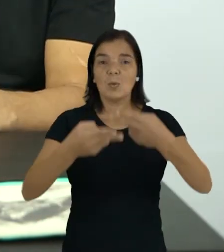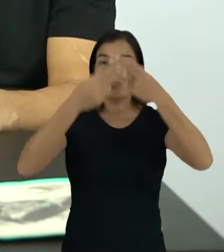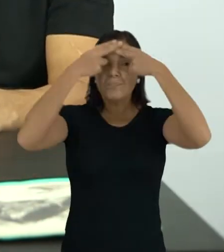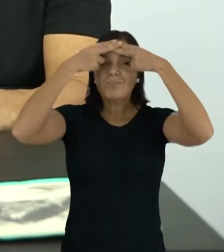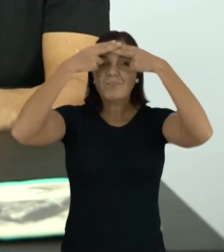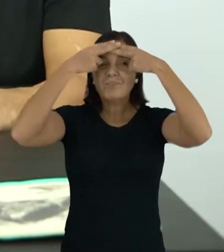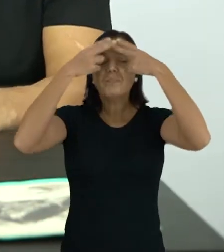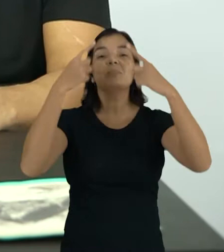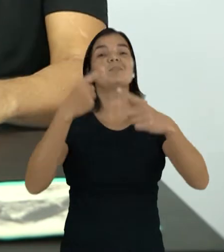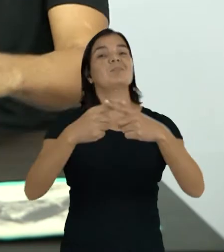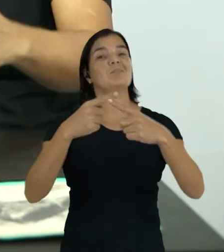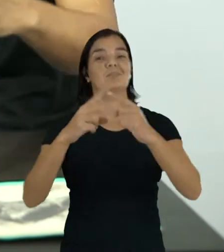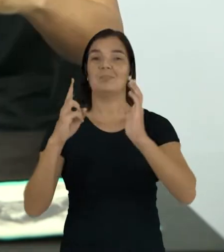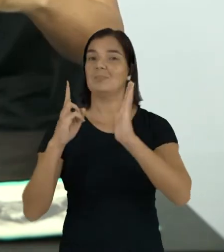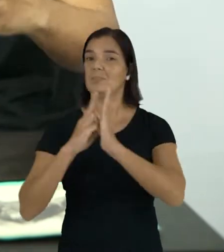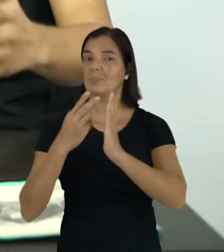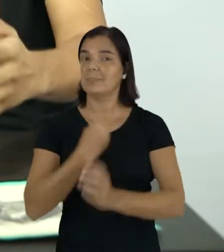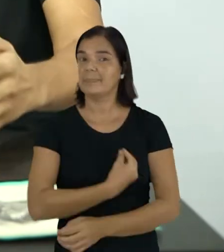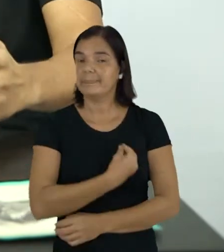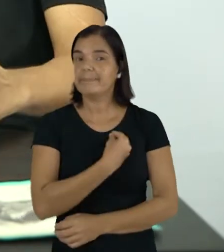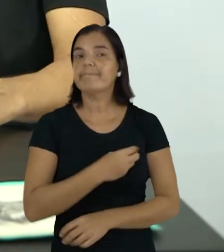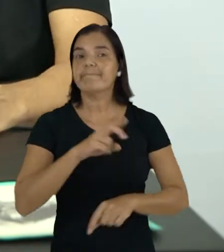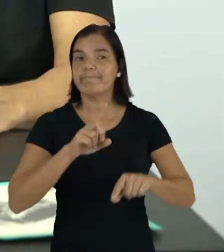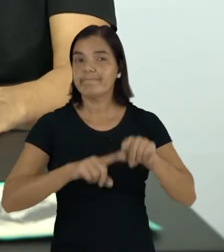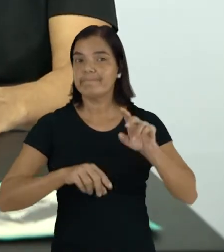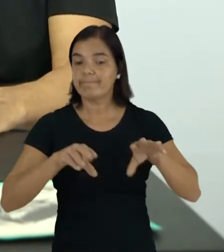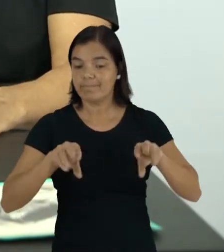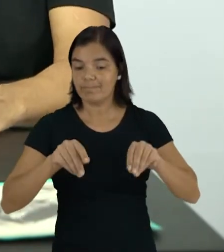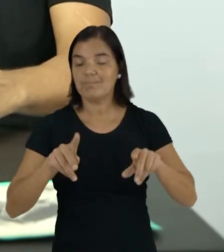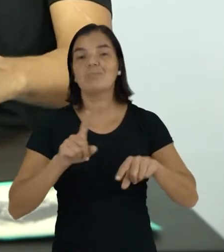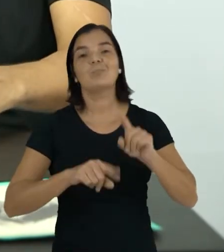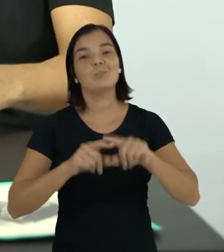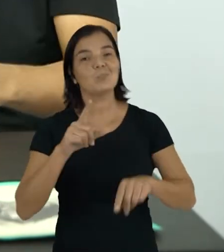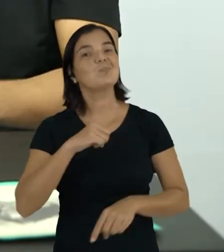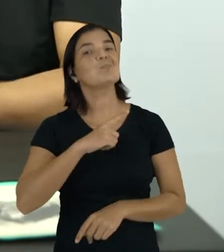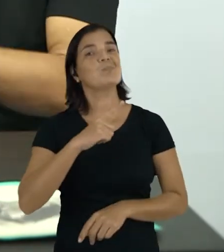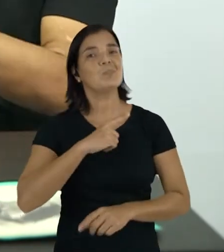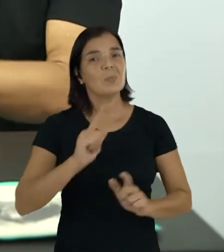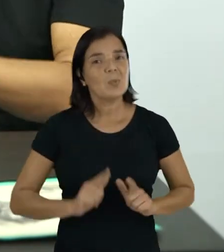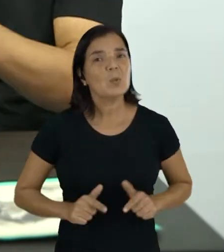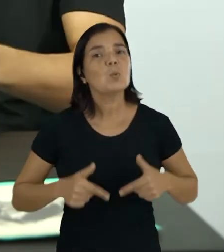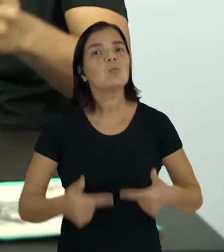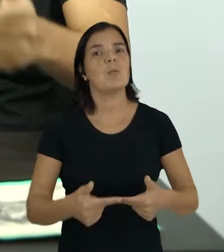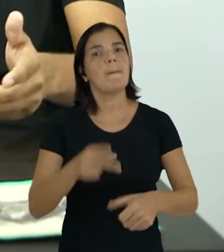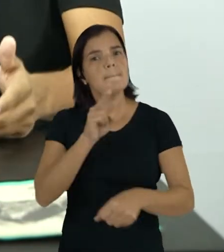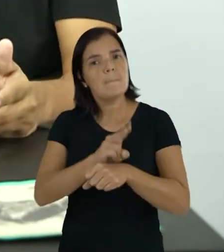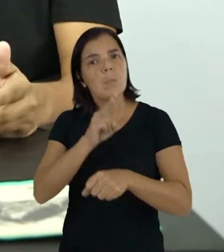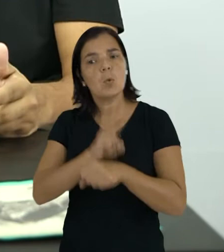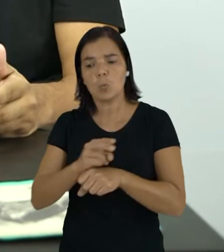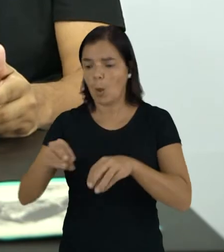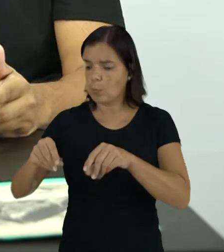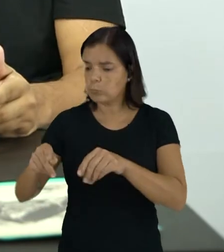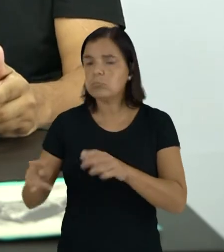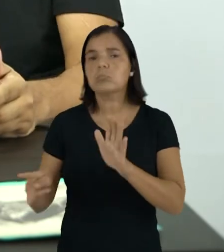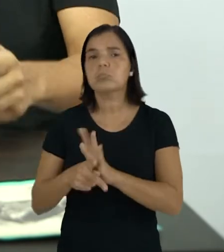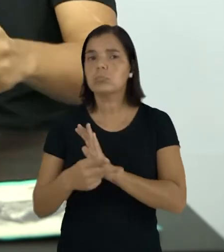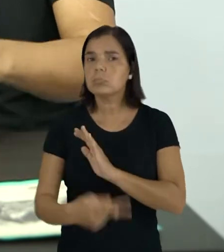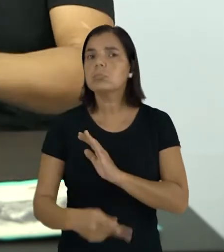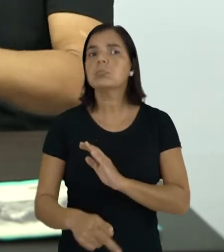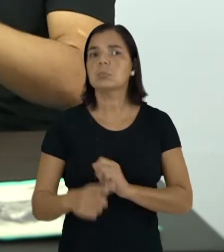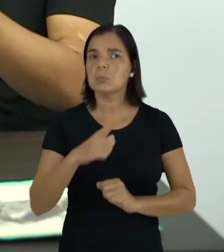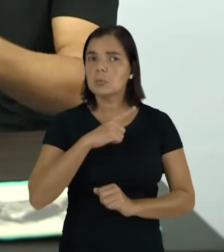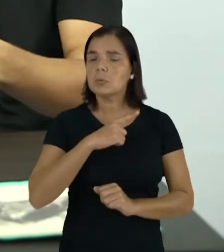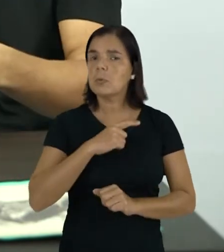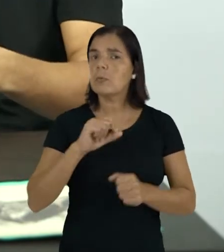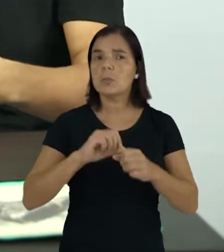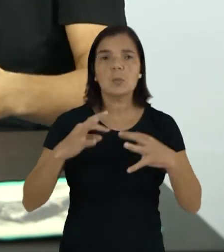traumático, porque os indígenas que viviam justamente nessa região tiveram que batalhar para defender o seu território. tiveram que fazer